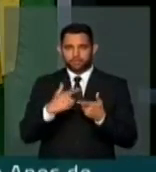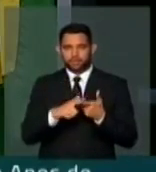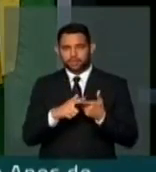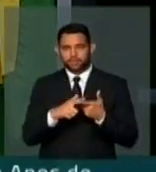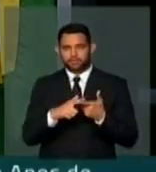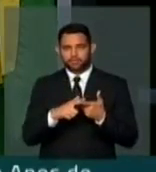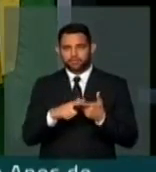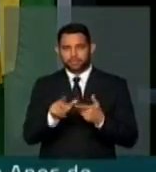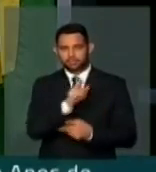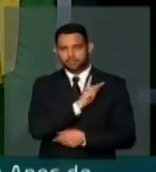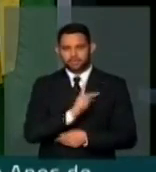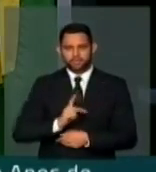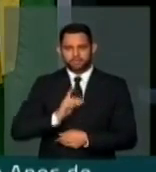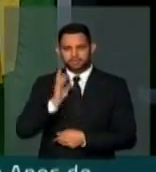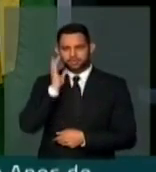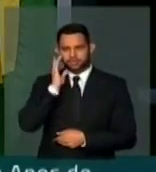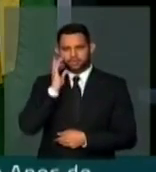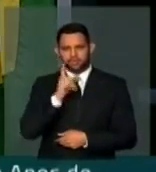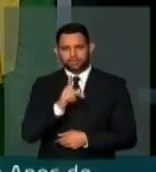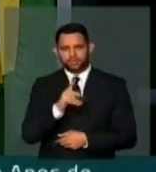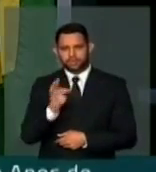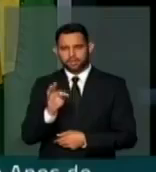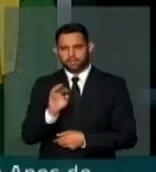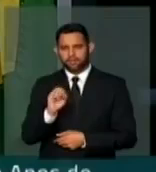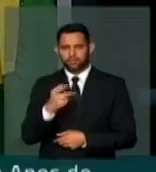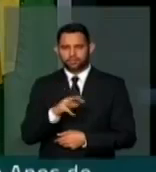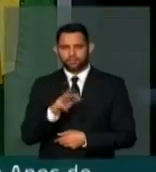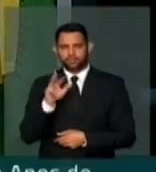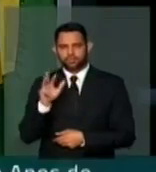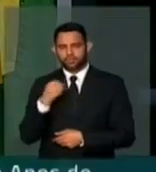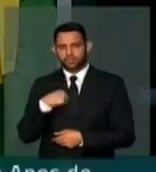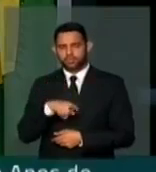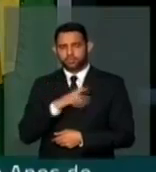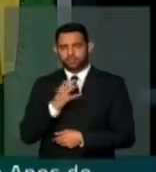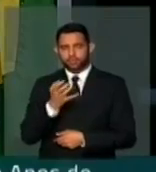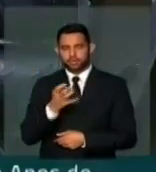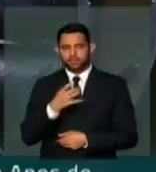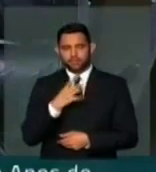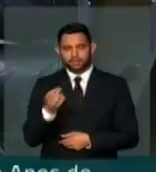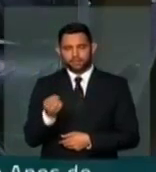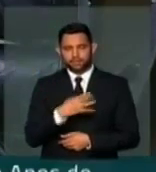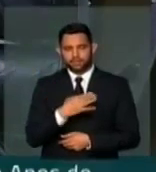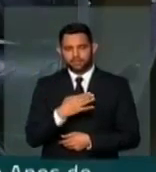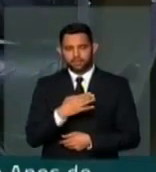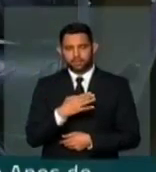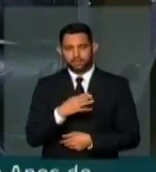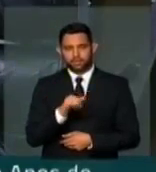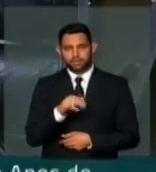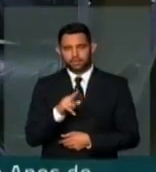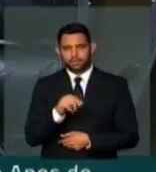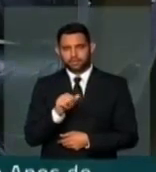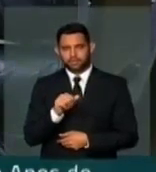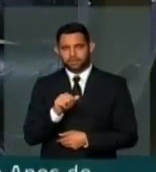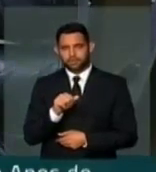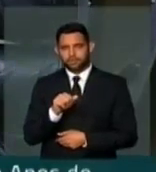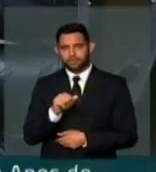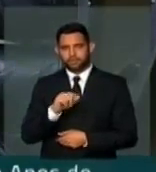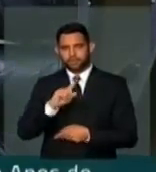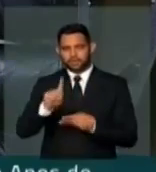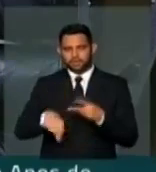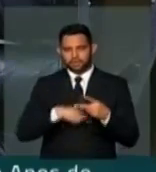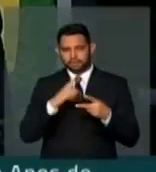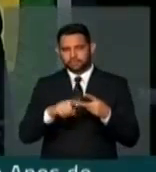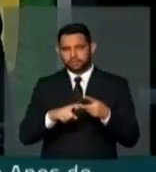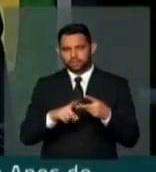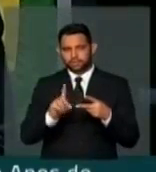da presidente Dilma, do PT e do Lula. Nós queremos uma nova ordem para o